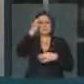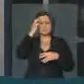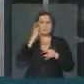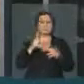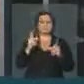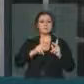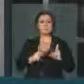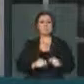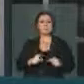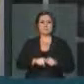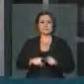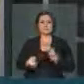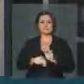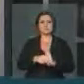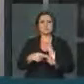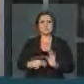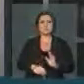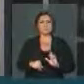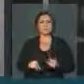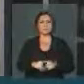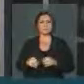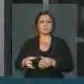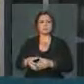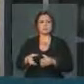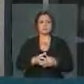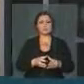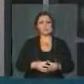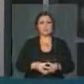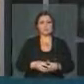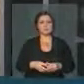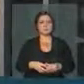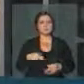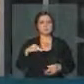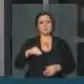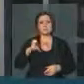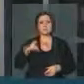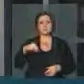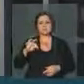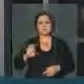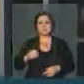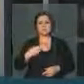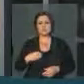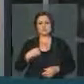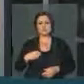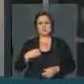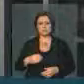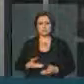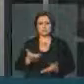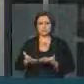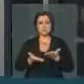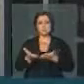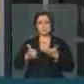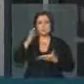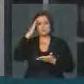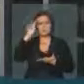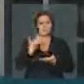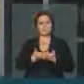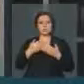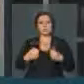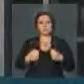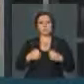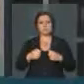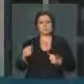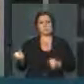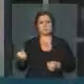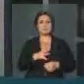coletivo de pertencimento a uma comunidade a mente viva e seus colaboradores acreditam que é preciso